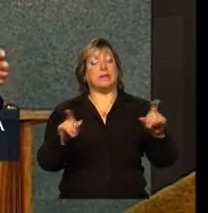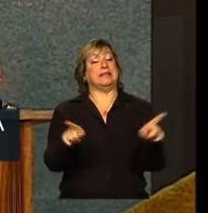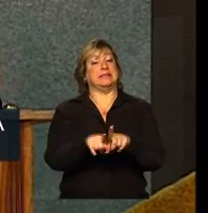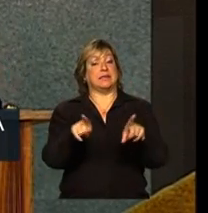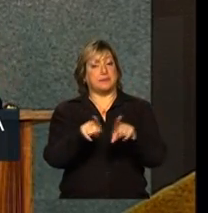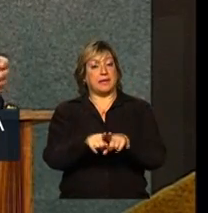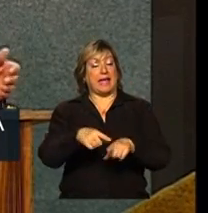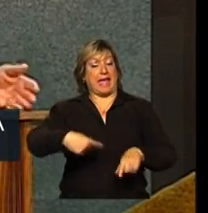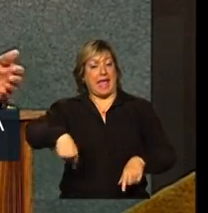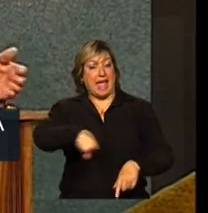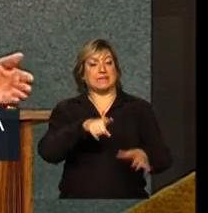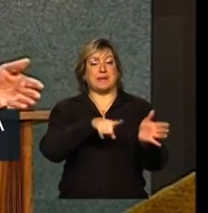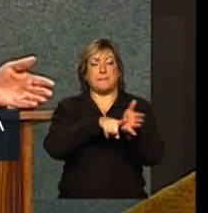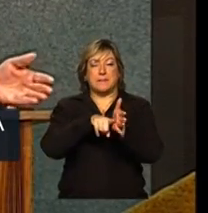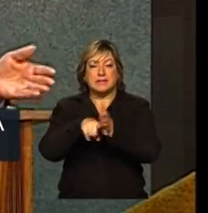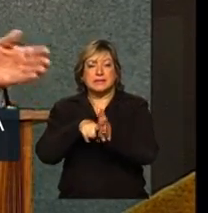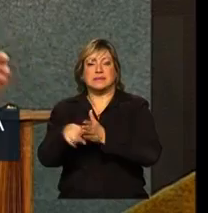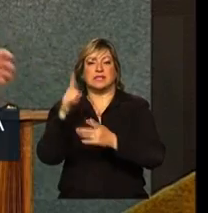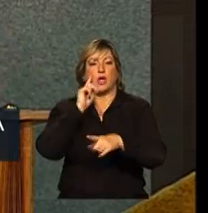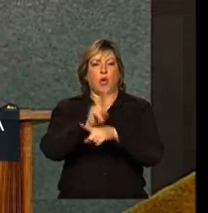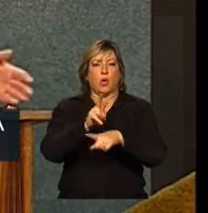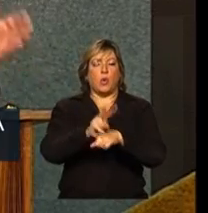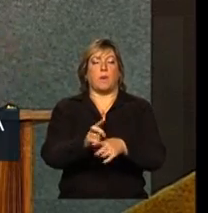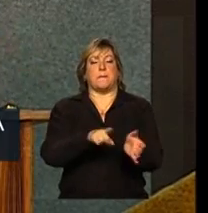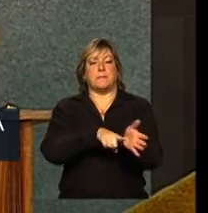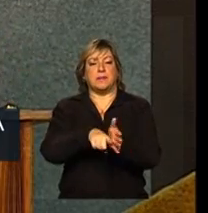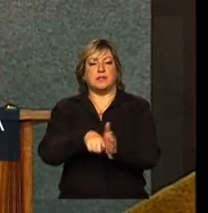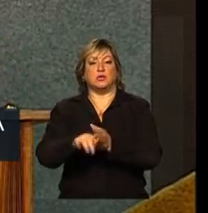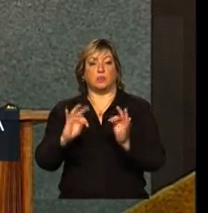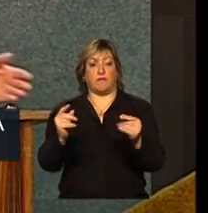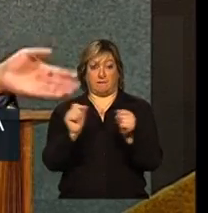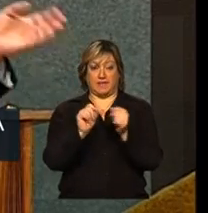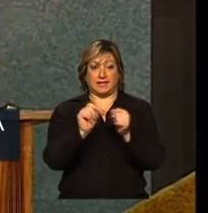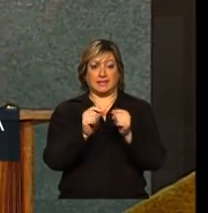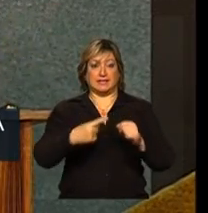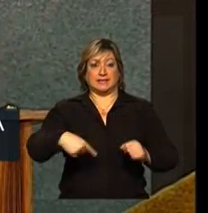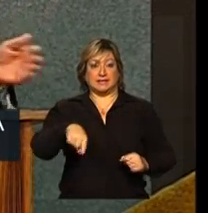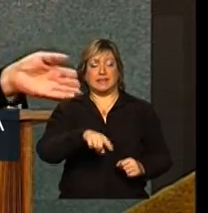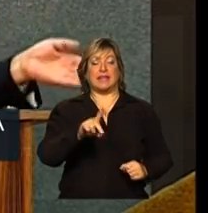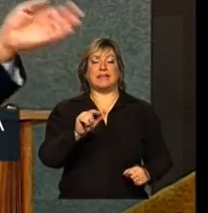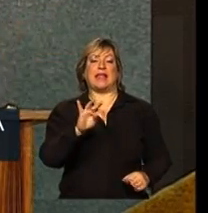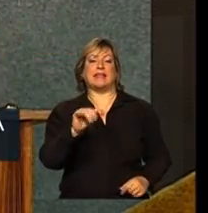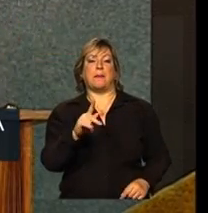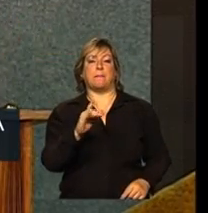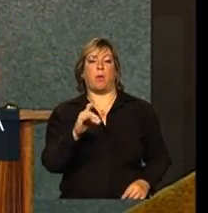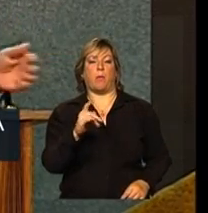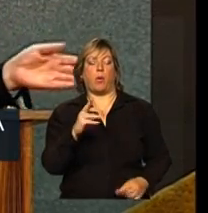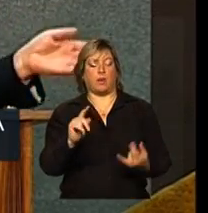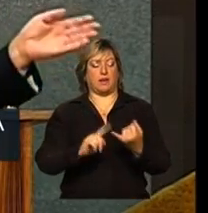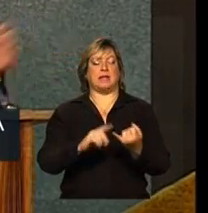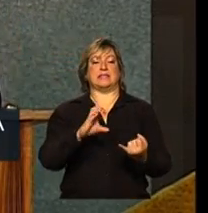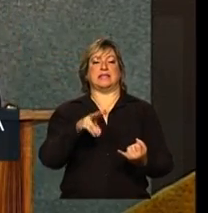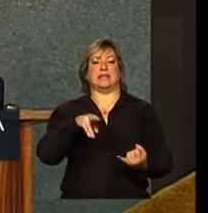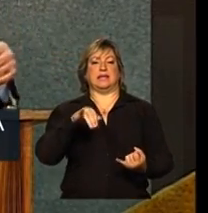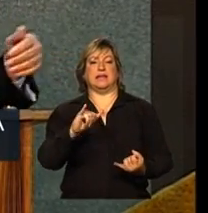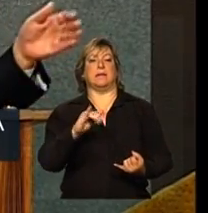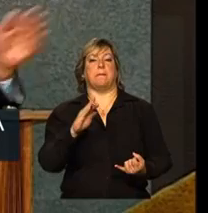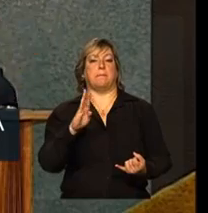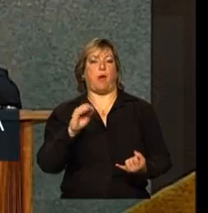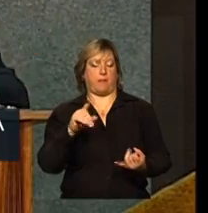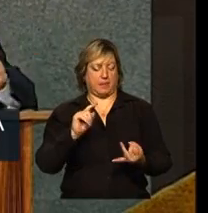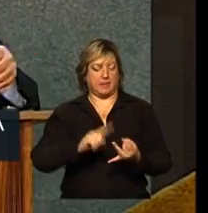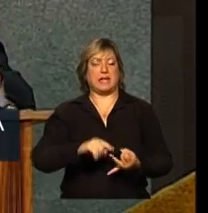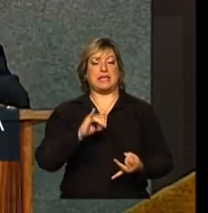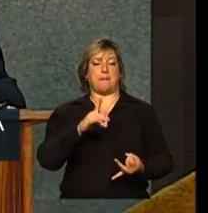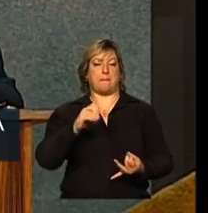além dessas pesquisas, do acompanhamento das pesquisas que serão feitas pelo Data Popular, pela CNI, IBOPE, pelo IPEA,